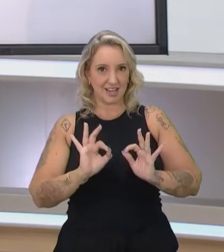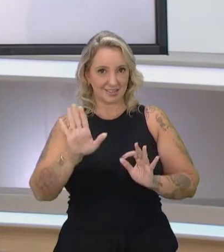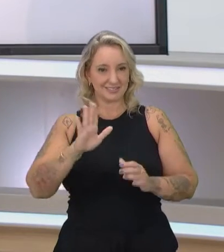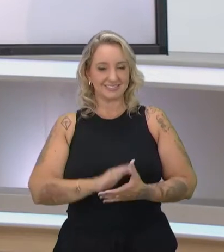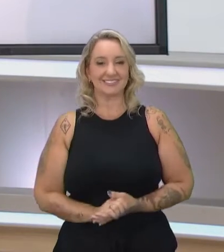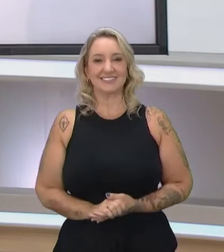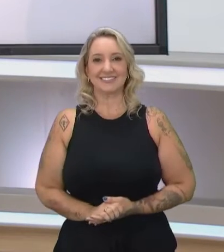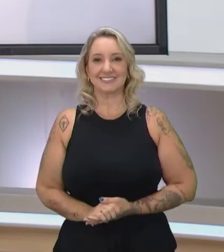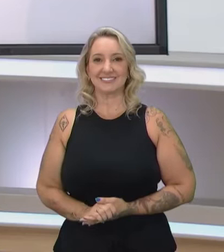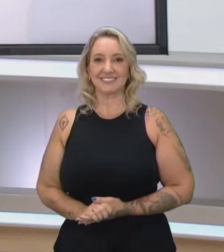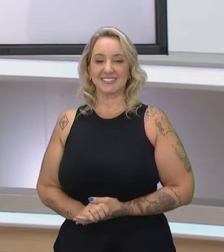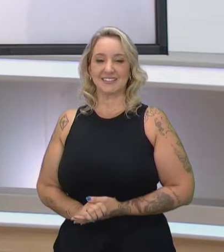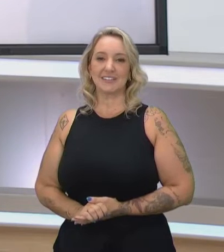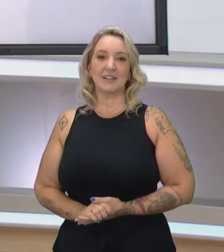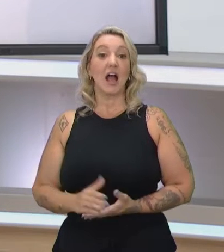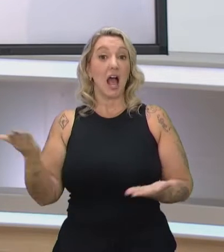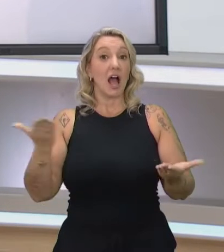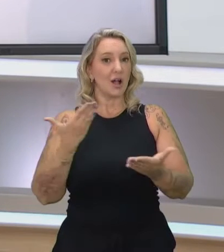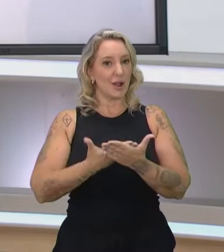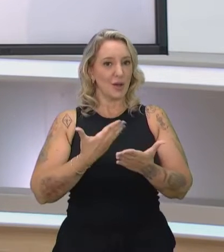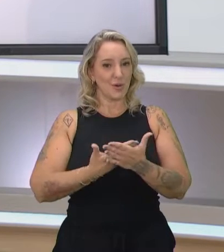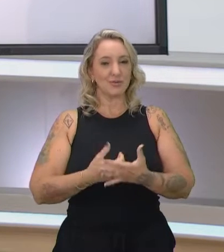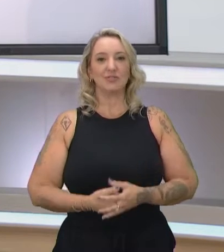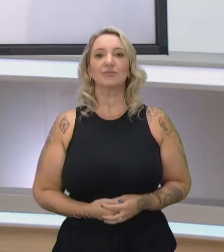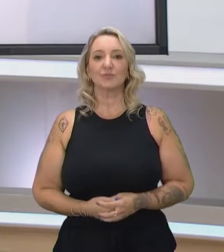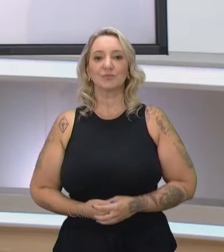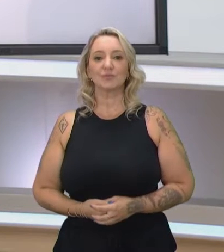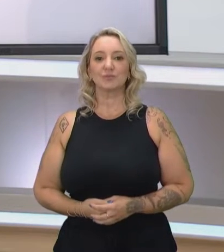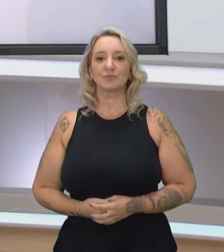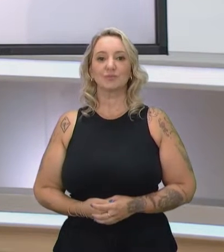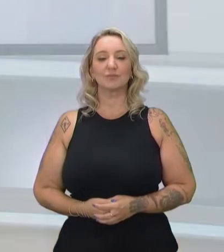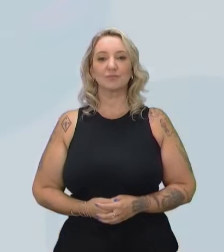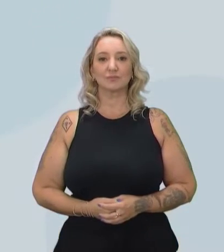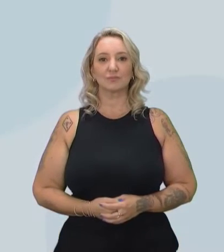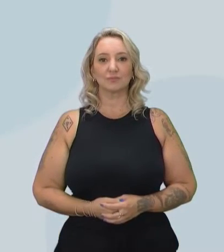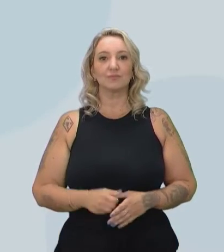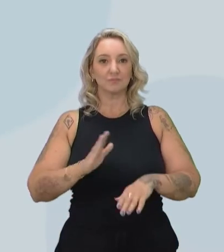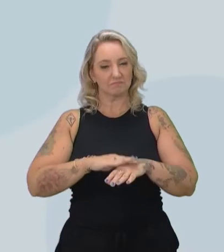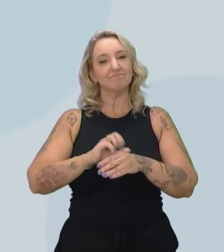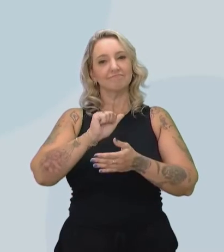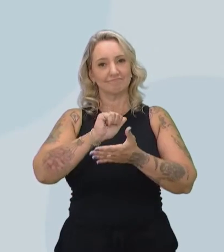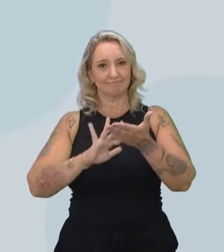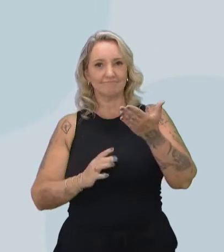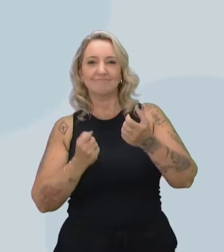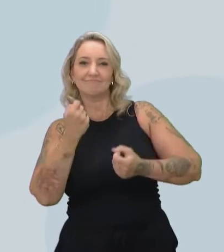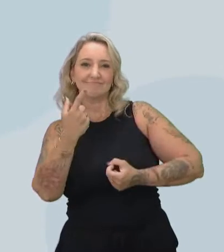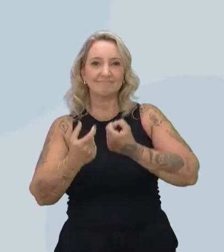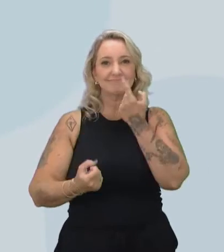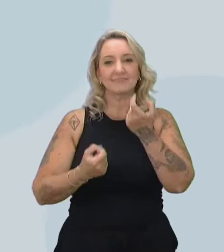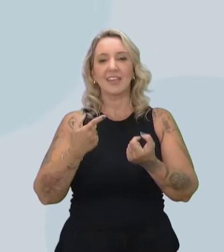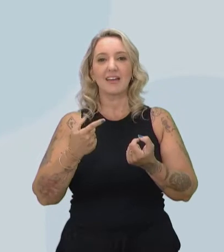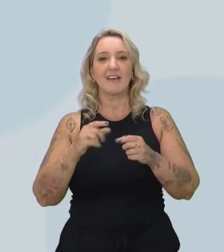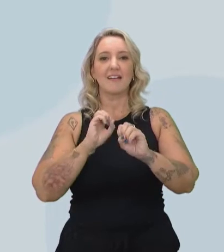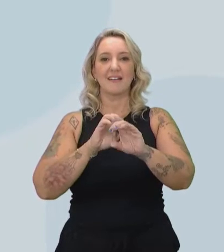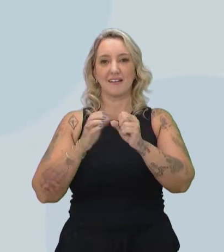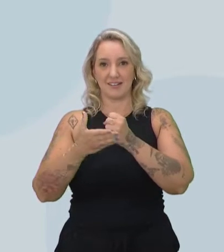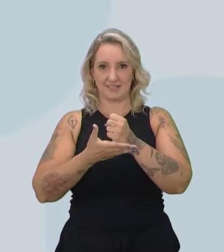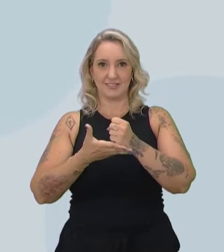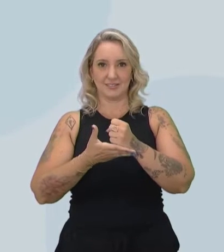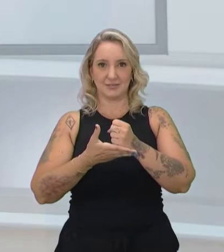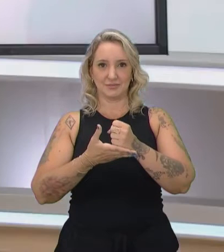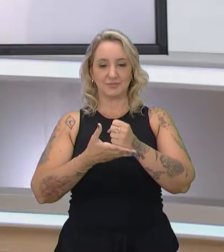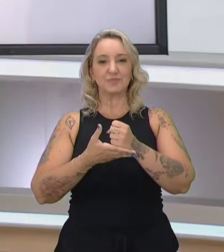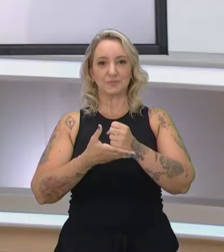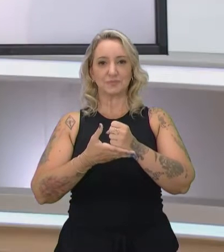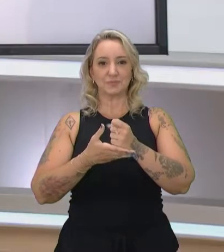lá. Para a aula de hoje. Então, a gente vai fazer algumas atividades sobre educação financeira. Nós vamos falar